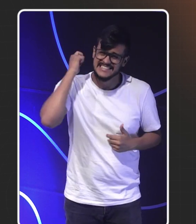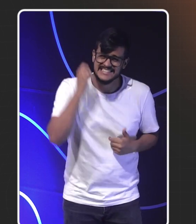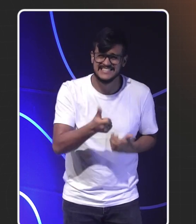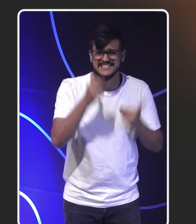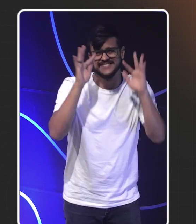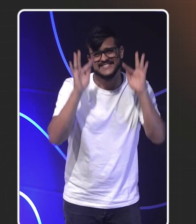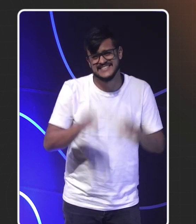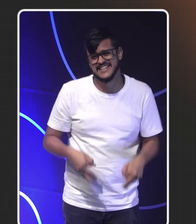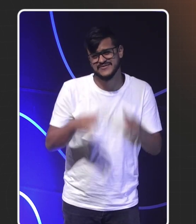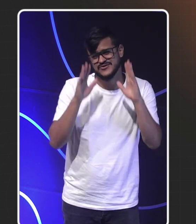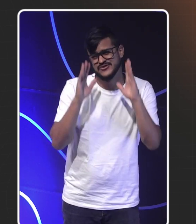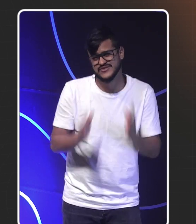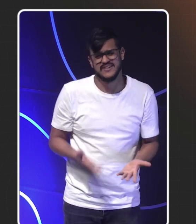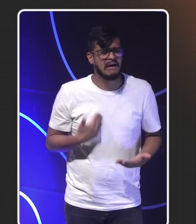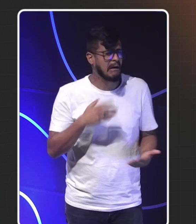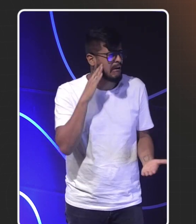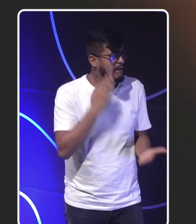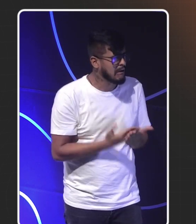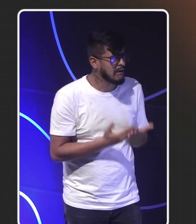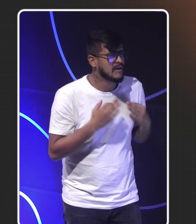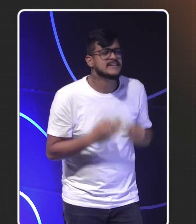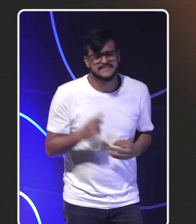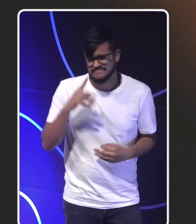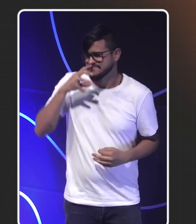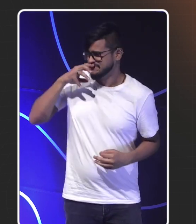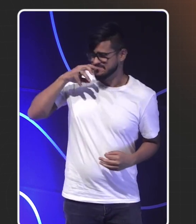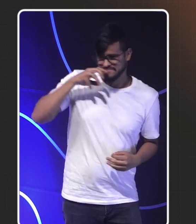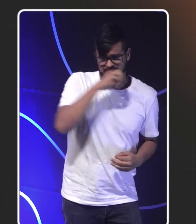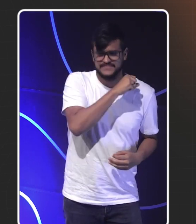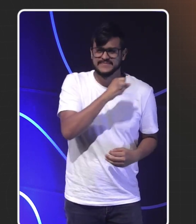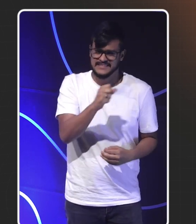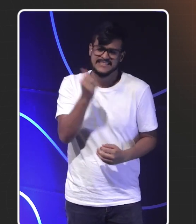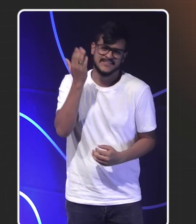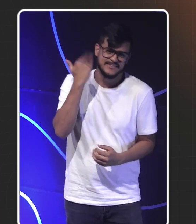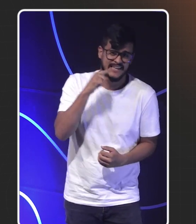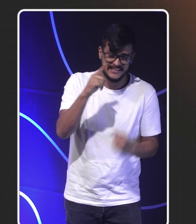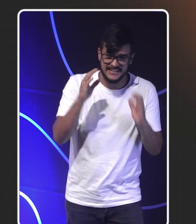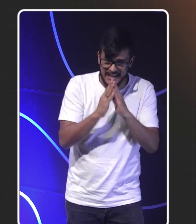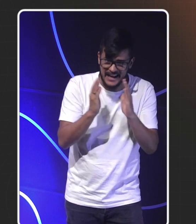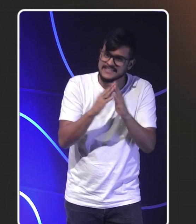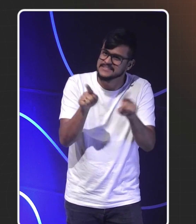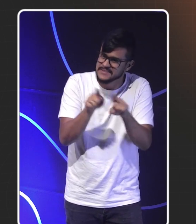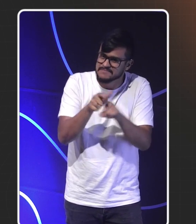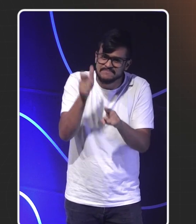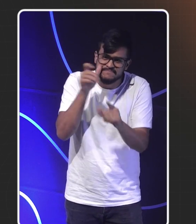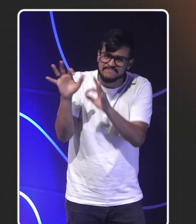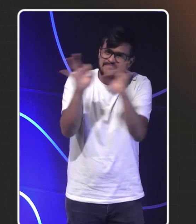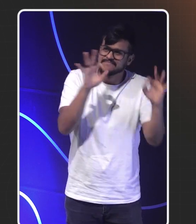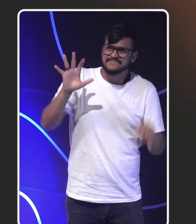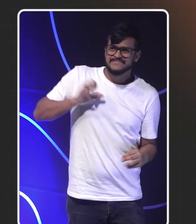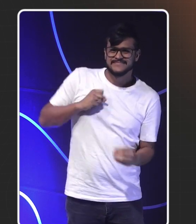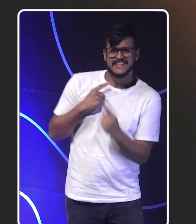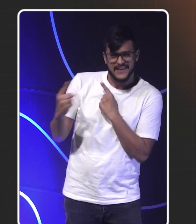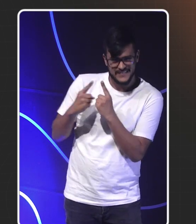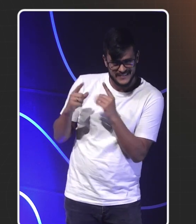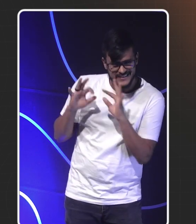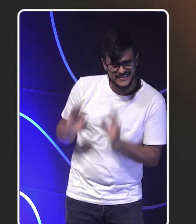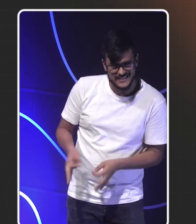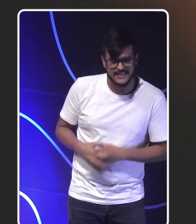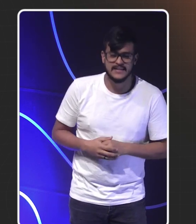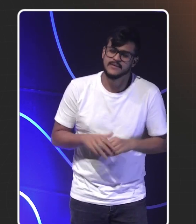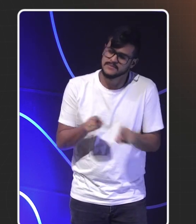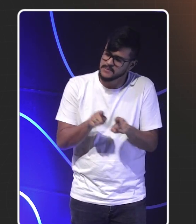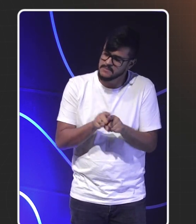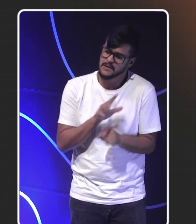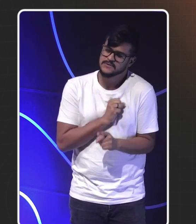terminando já, assim, Ai, já acredito. passa muito rápido. Eu sei que vocês estão aí assistindo, tá adorando essa conversa aqui com eles. Eu tô super